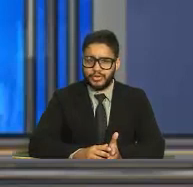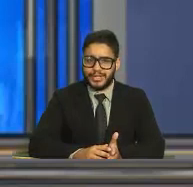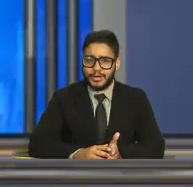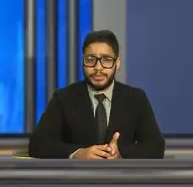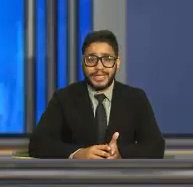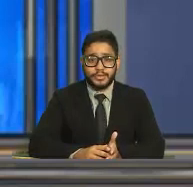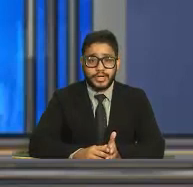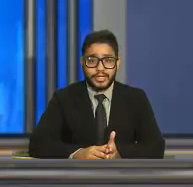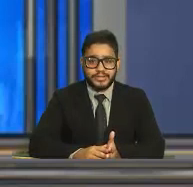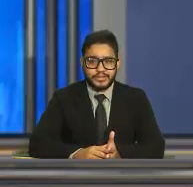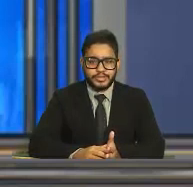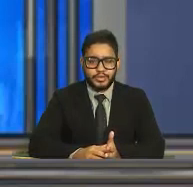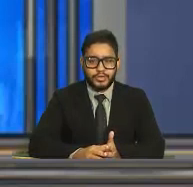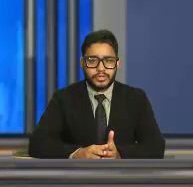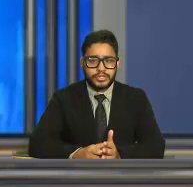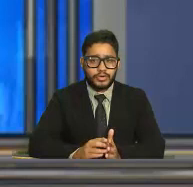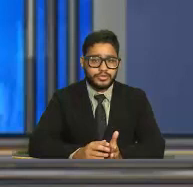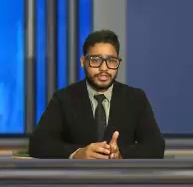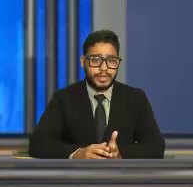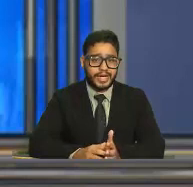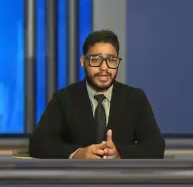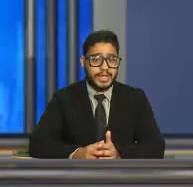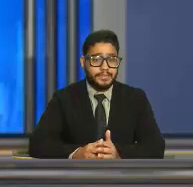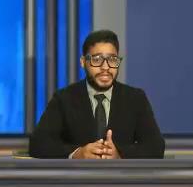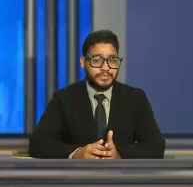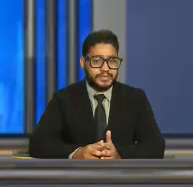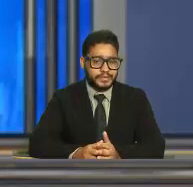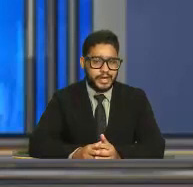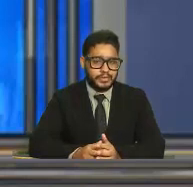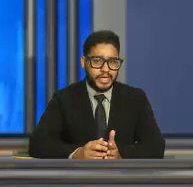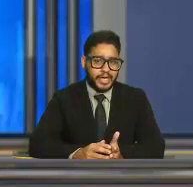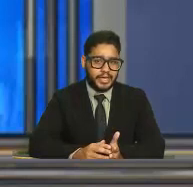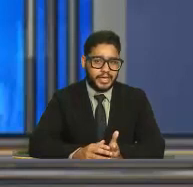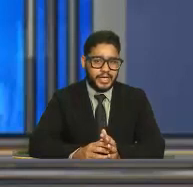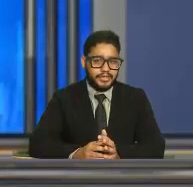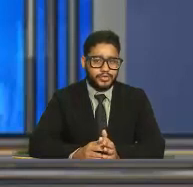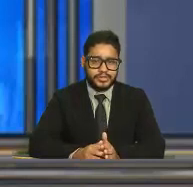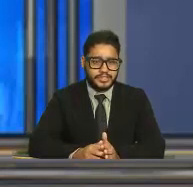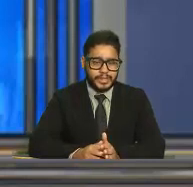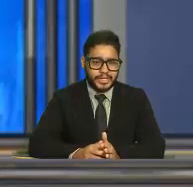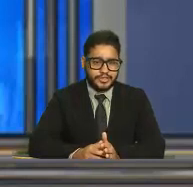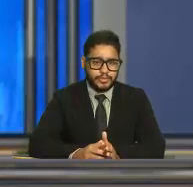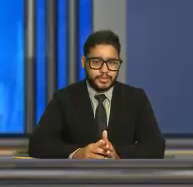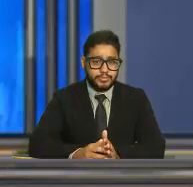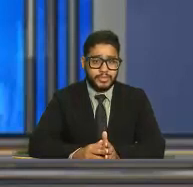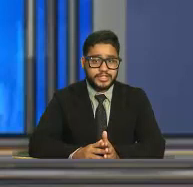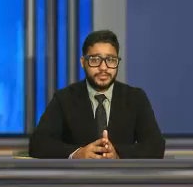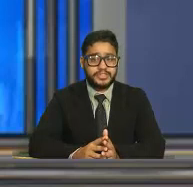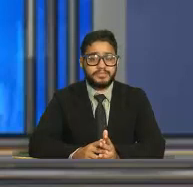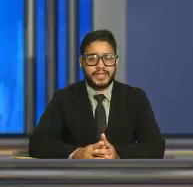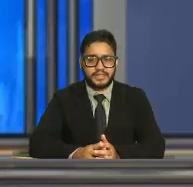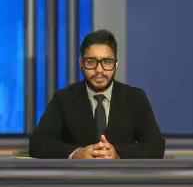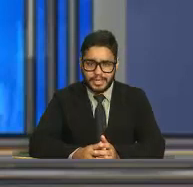que torna obrigatória a inserção de código de barra bidimensional, QR, em todas as placas de obras